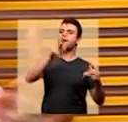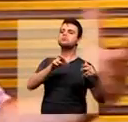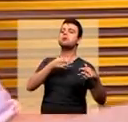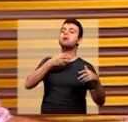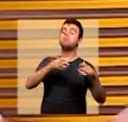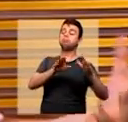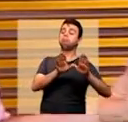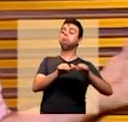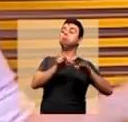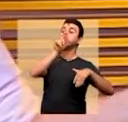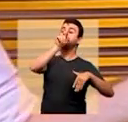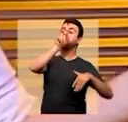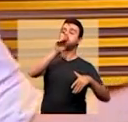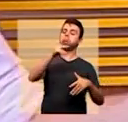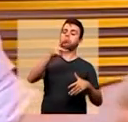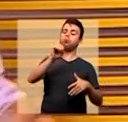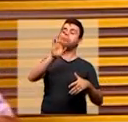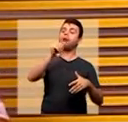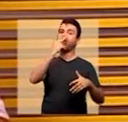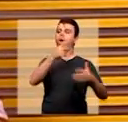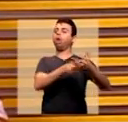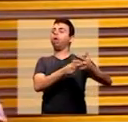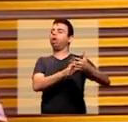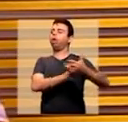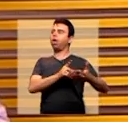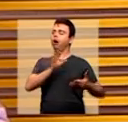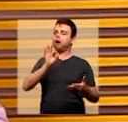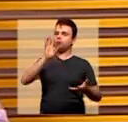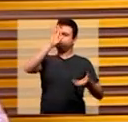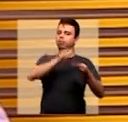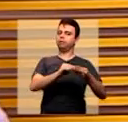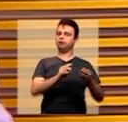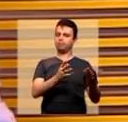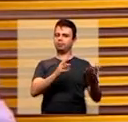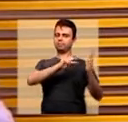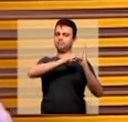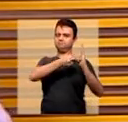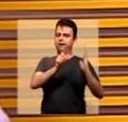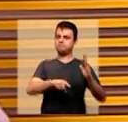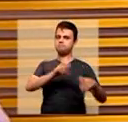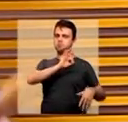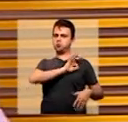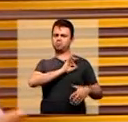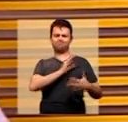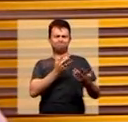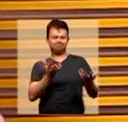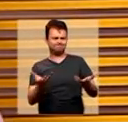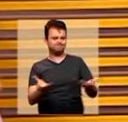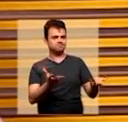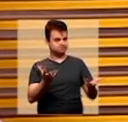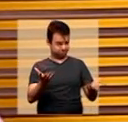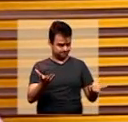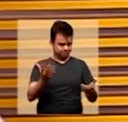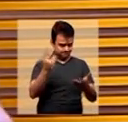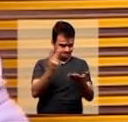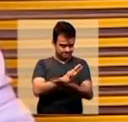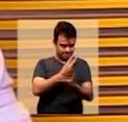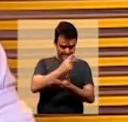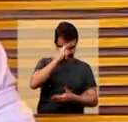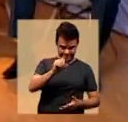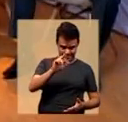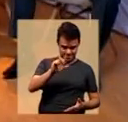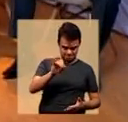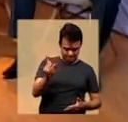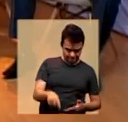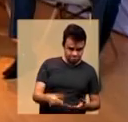aonde. Isso aí, vocês têm detectado esse tipo desses grupos, essas coisas? Isso aí é crime? Isso aí pode ser feito? Isso aí?